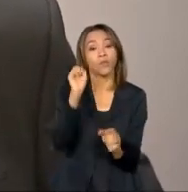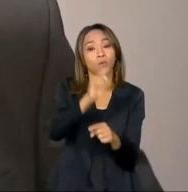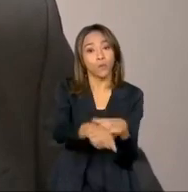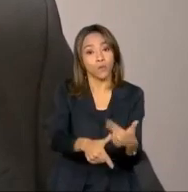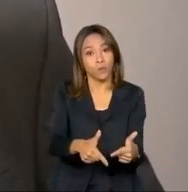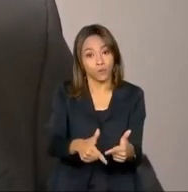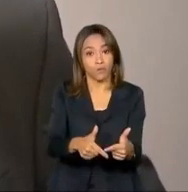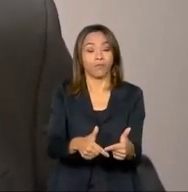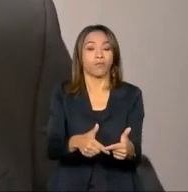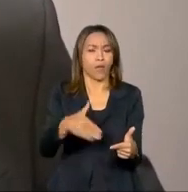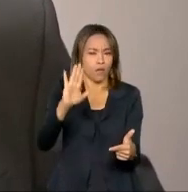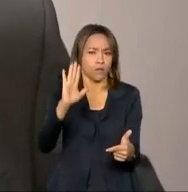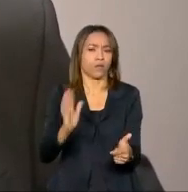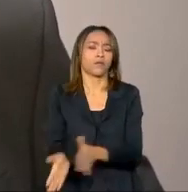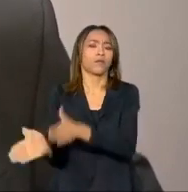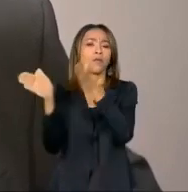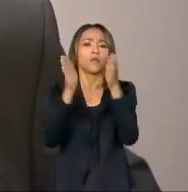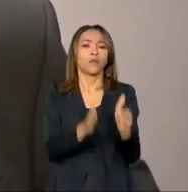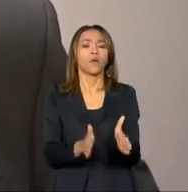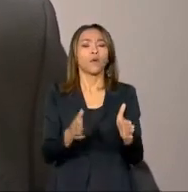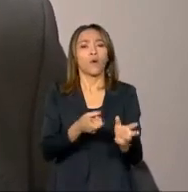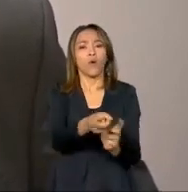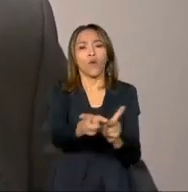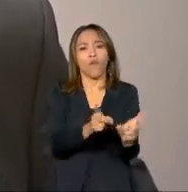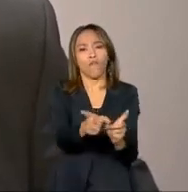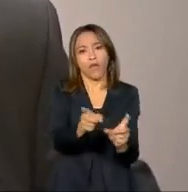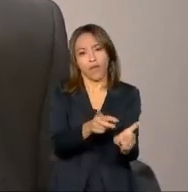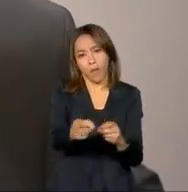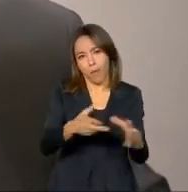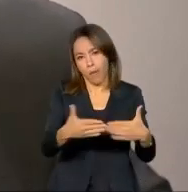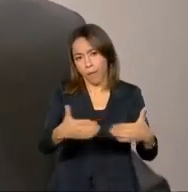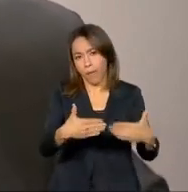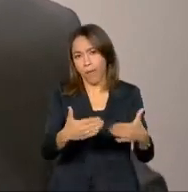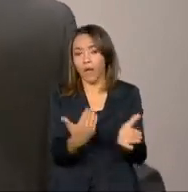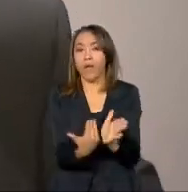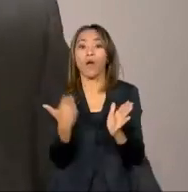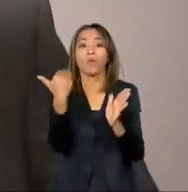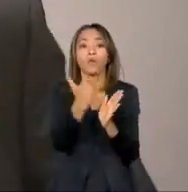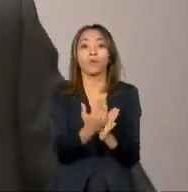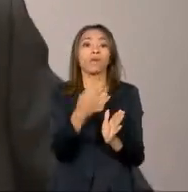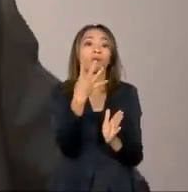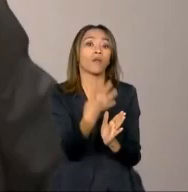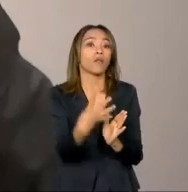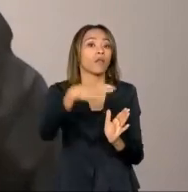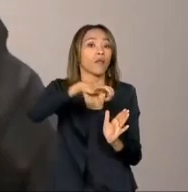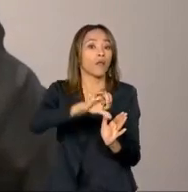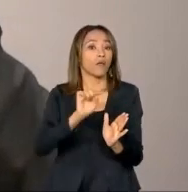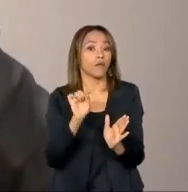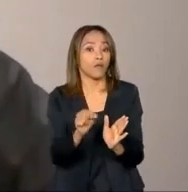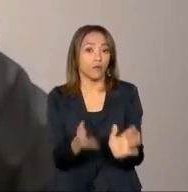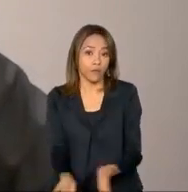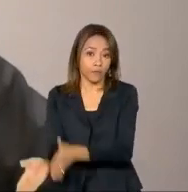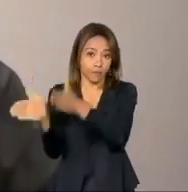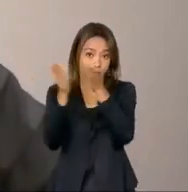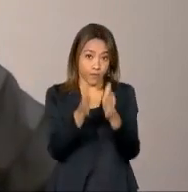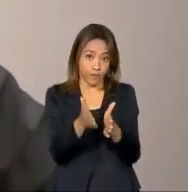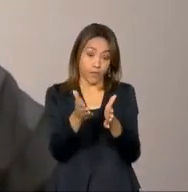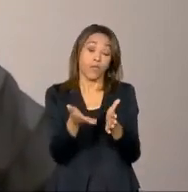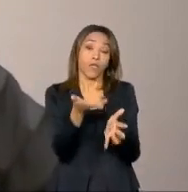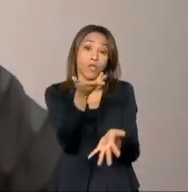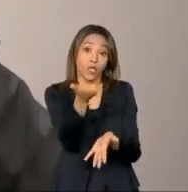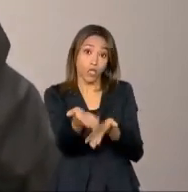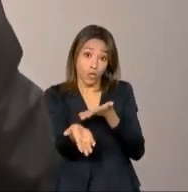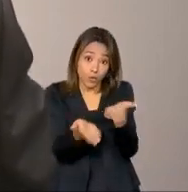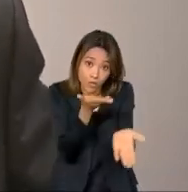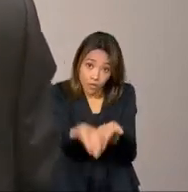20.954. O comércio cresceu 49 mil. E os serviços